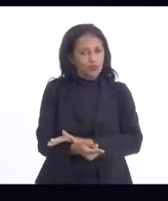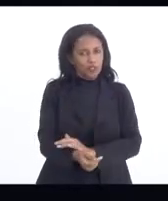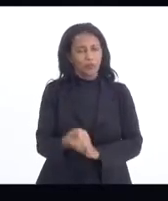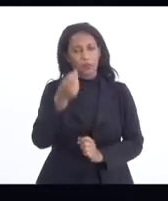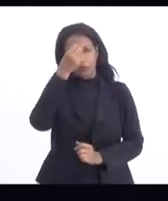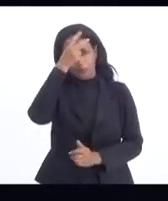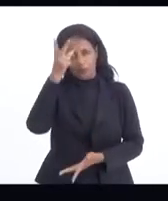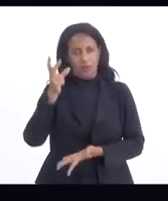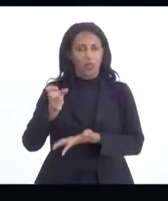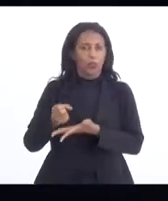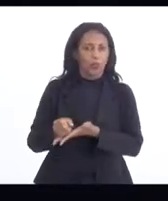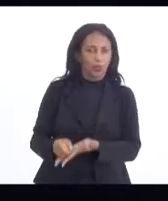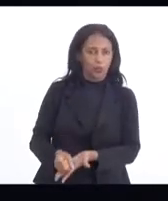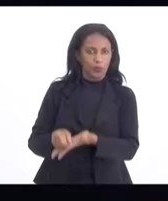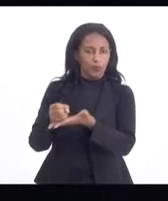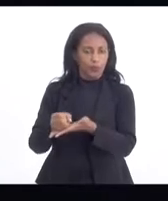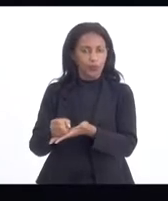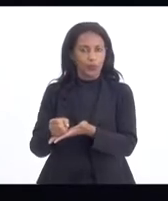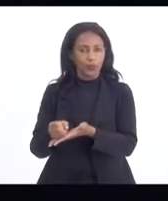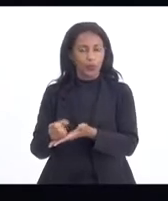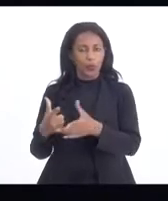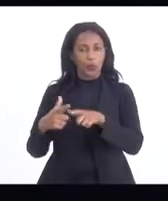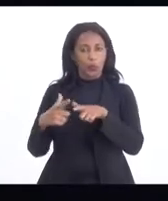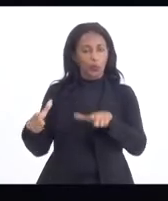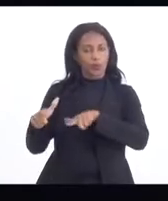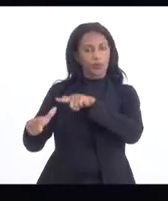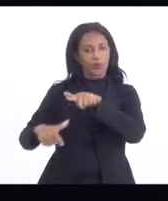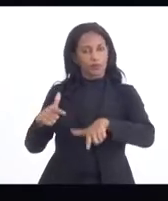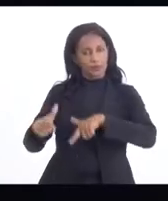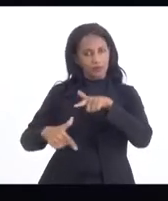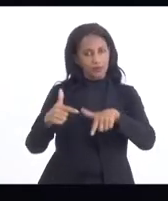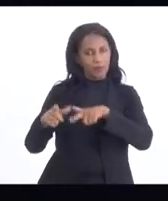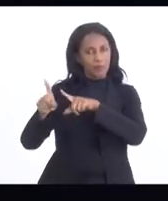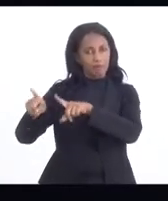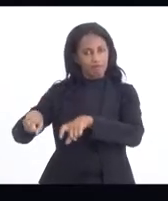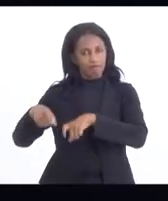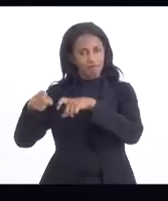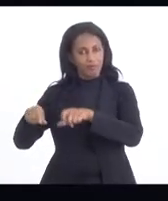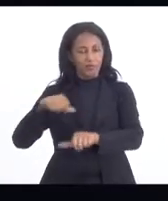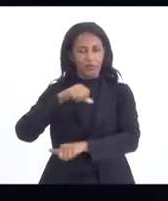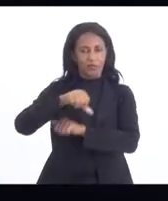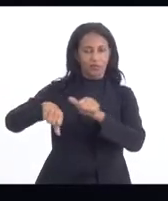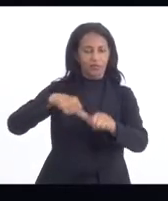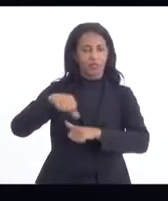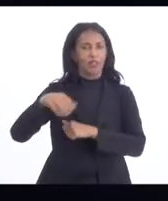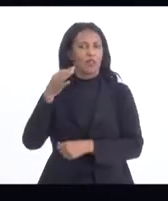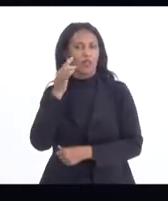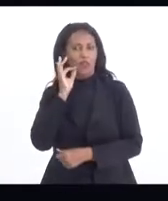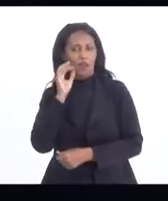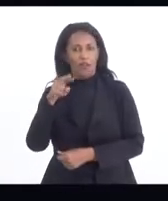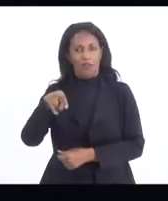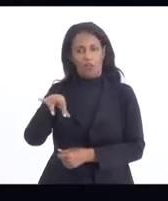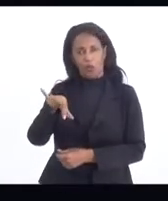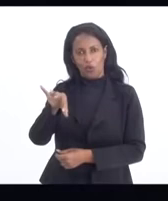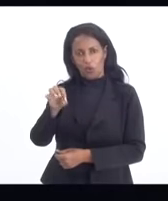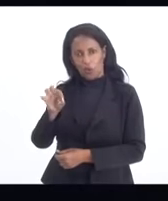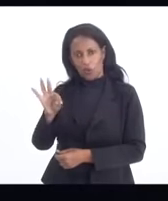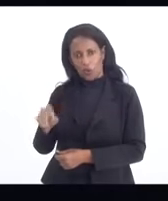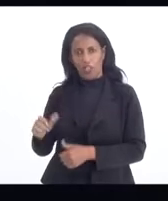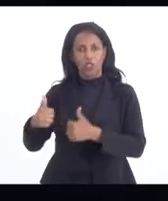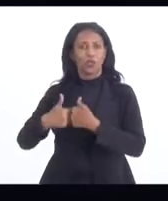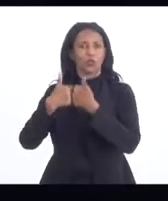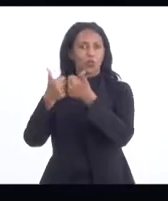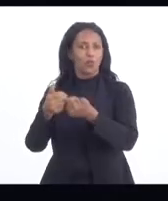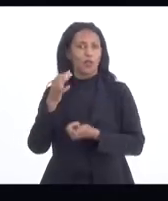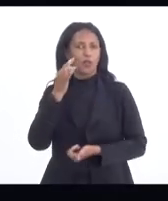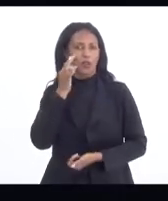o apoio do poder público, o grande trabalho dos produtores rurais, nós transformamos o café do Noroeste Fluminense no melhor